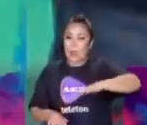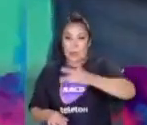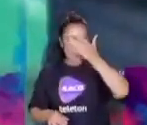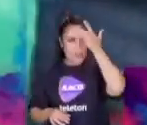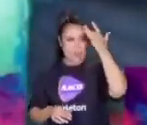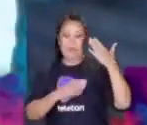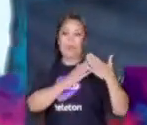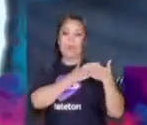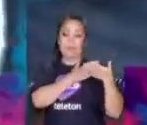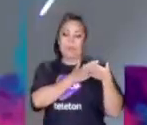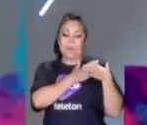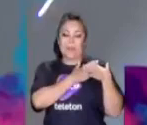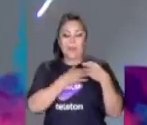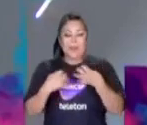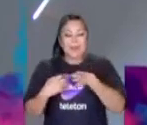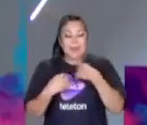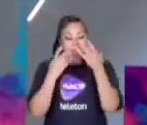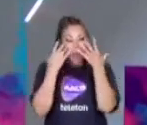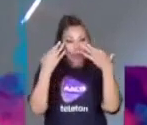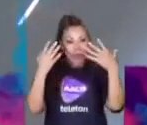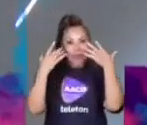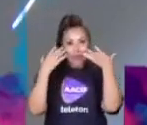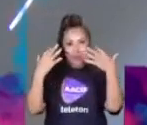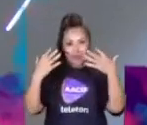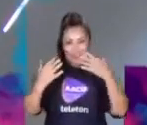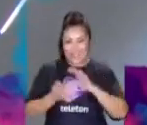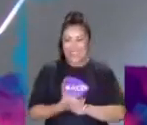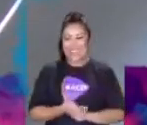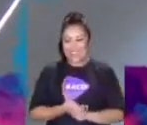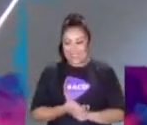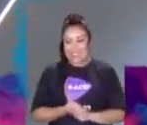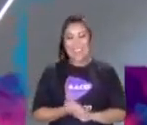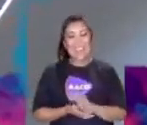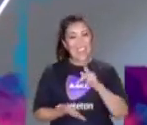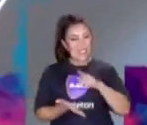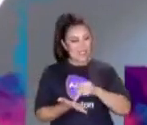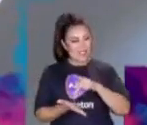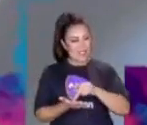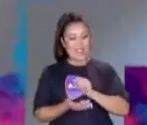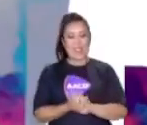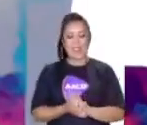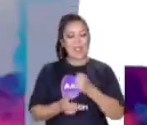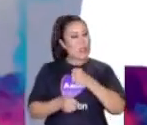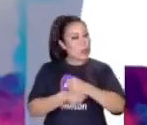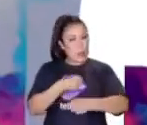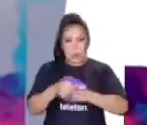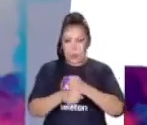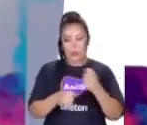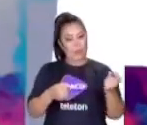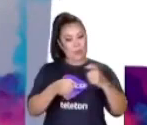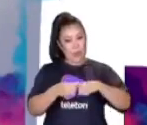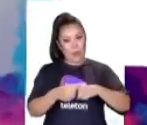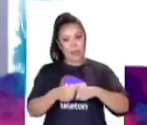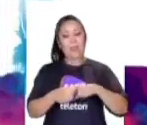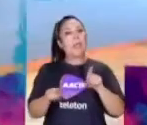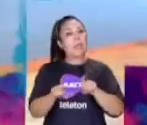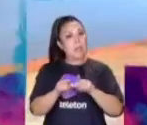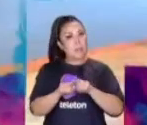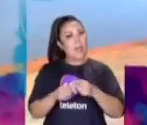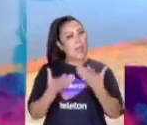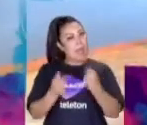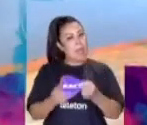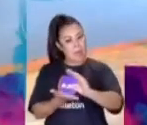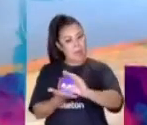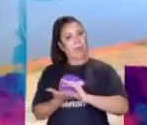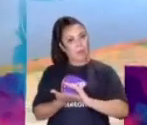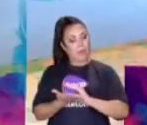de brilhar os olhos. Aê! Cliente antigo, né? É verdade. Cliente antigo a todo ano retornando e tem um retorno também. Exato. Né?